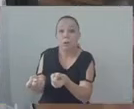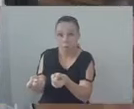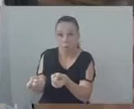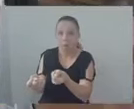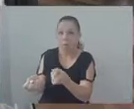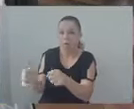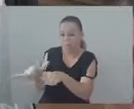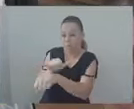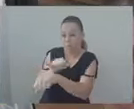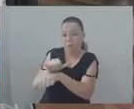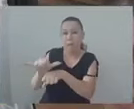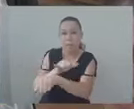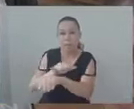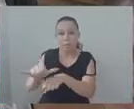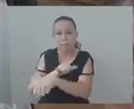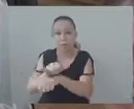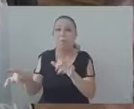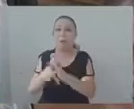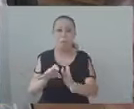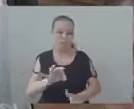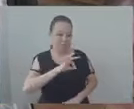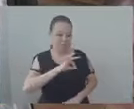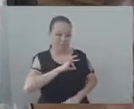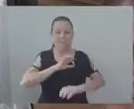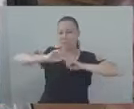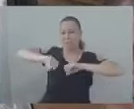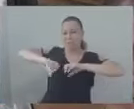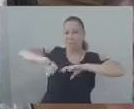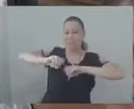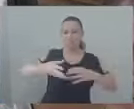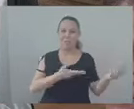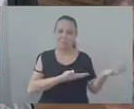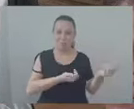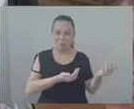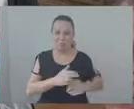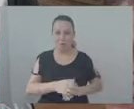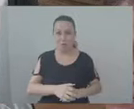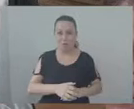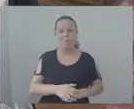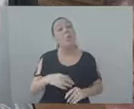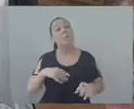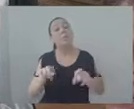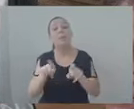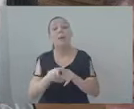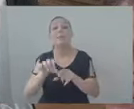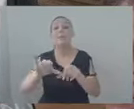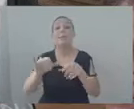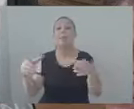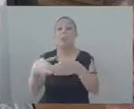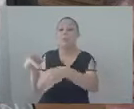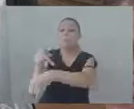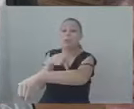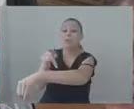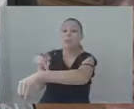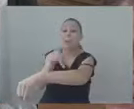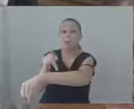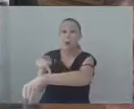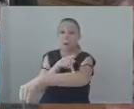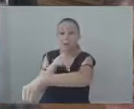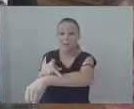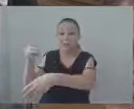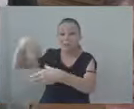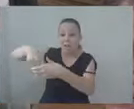de educar os nossos jovens e se existe a participação pedagógica dentro da estrutura da escola ou de